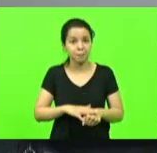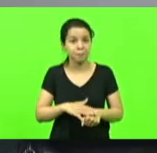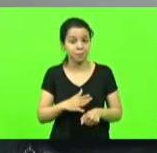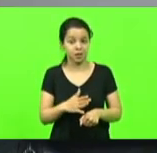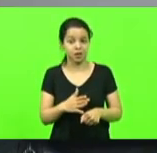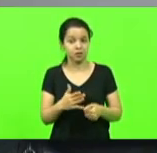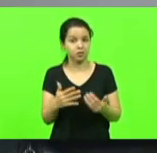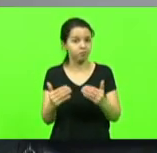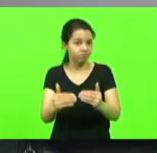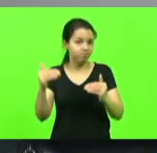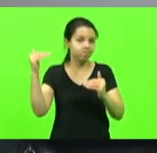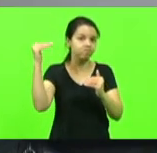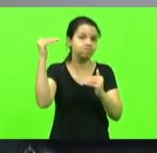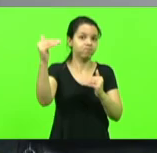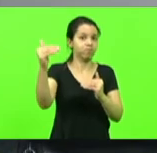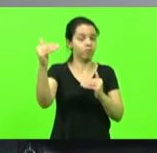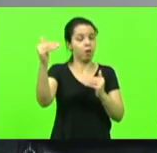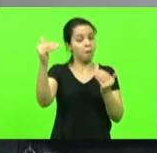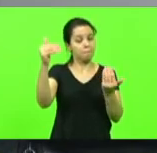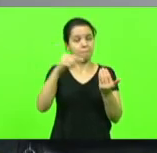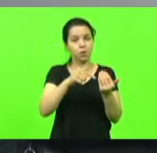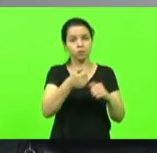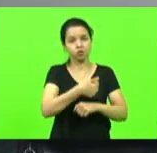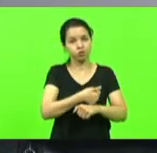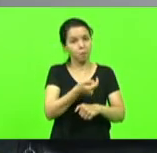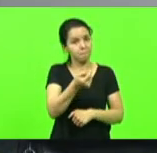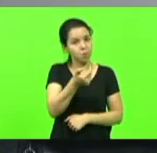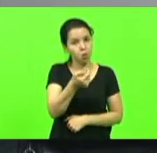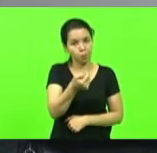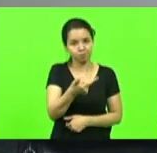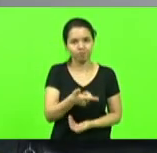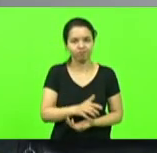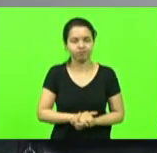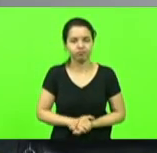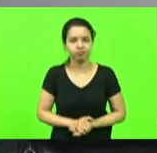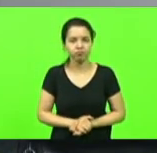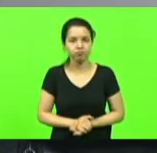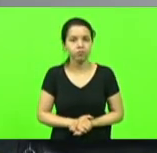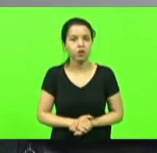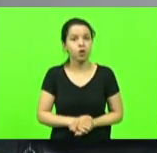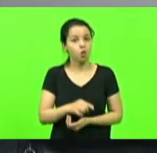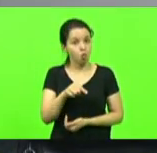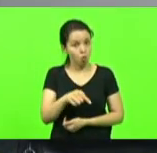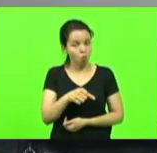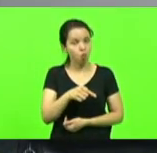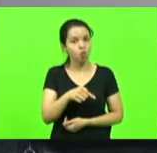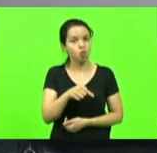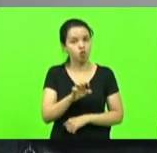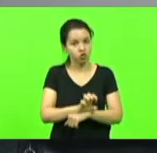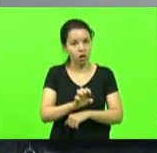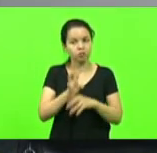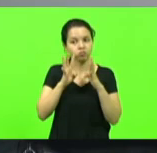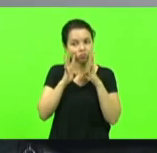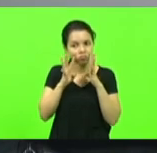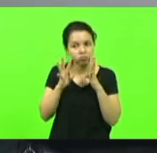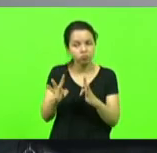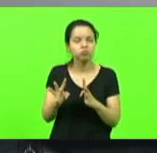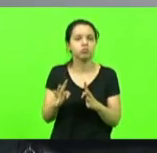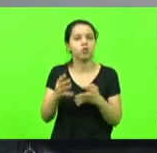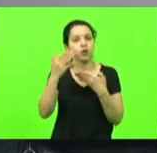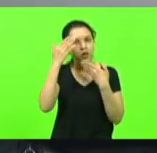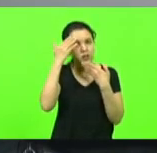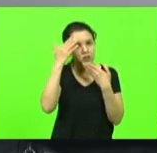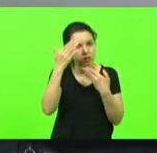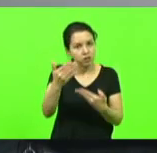hoje. Nisso ali, o Estado está de olho. Né? Eu agradeço demais aqui a